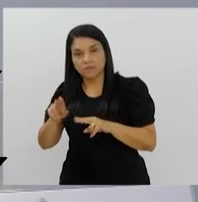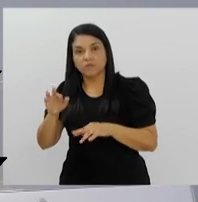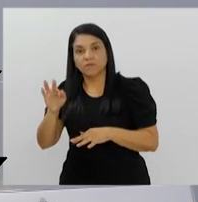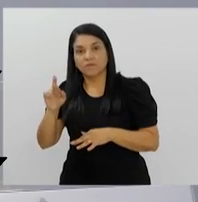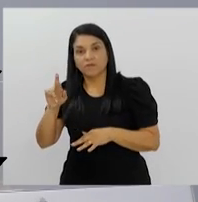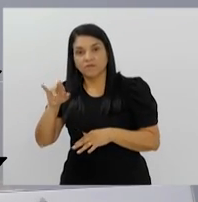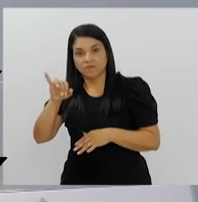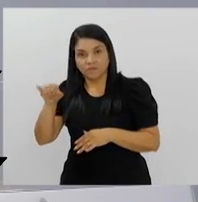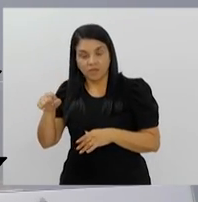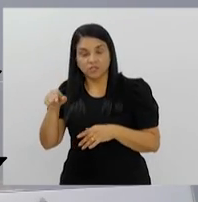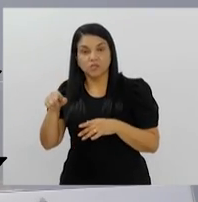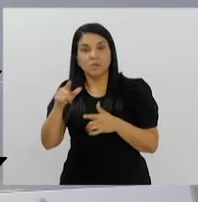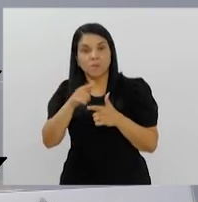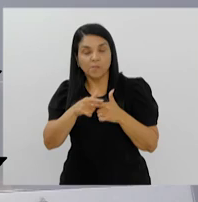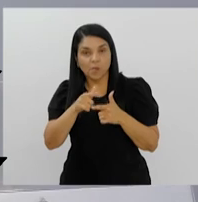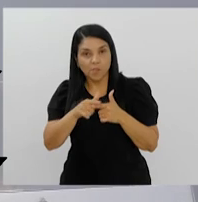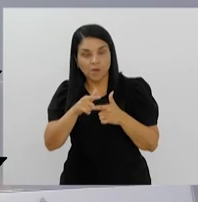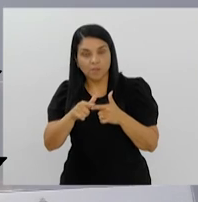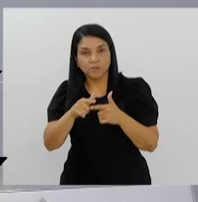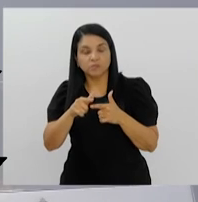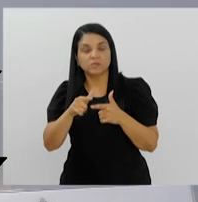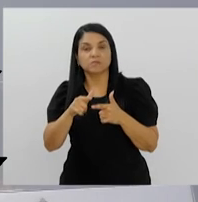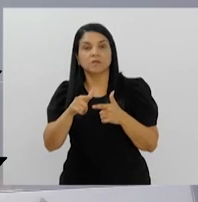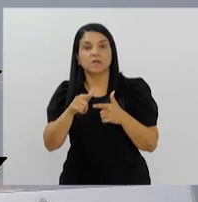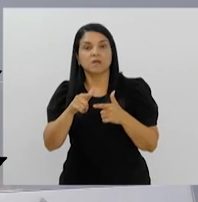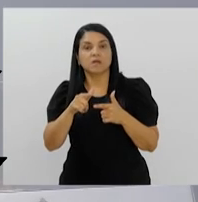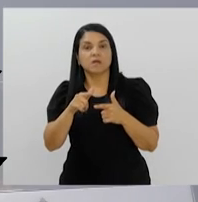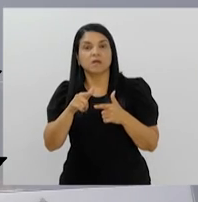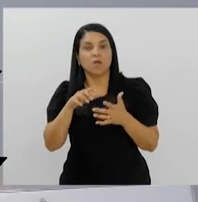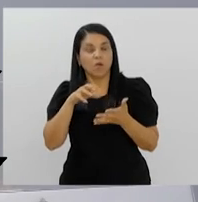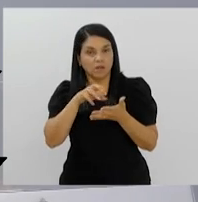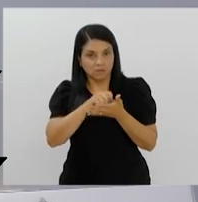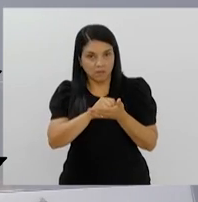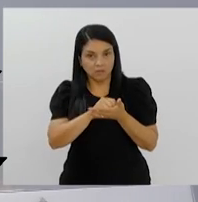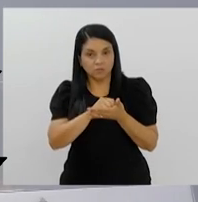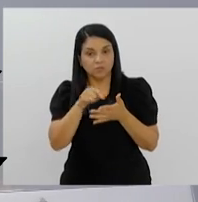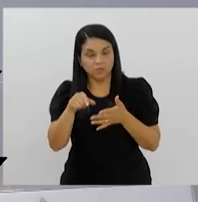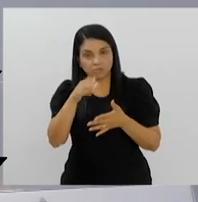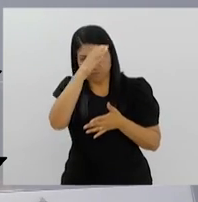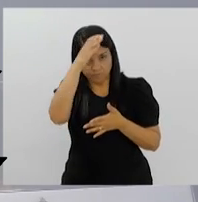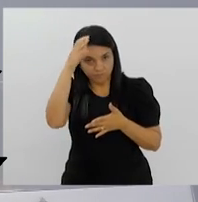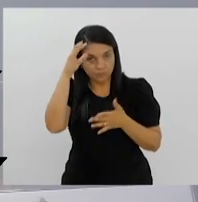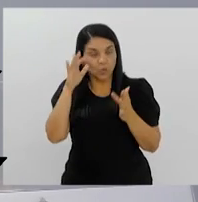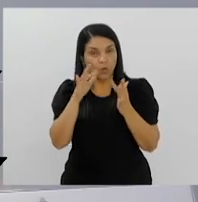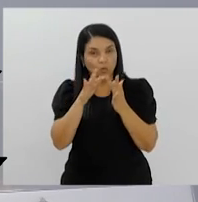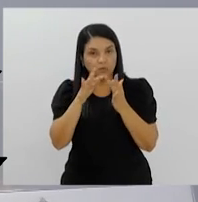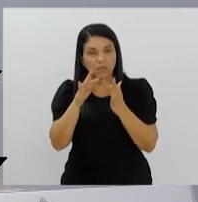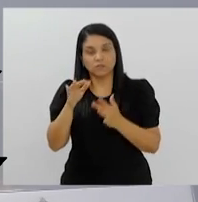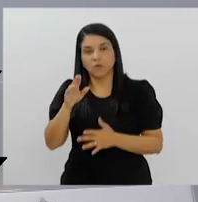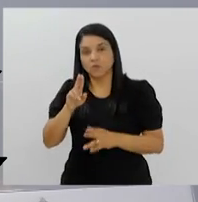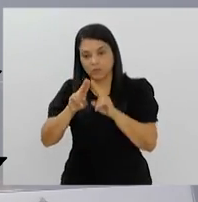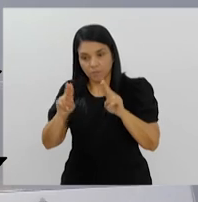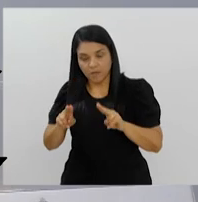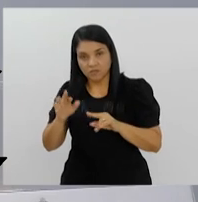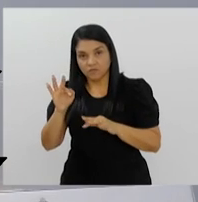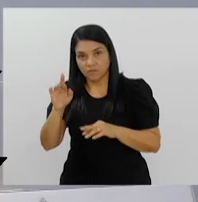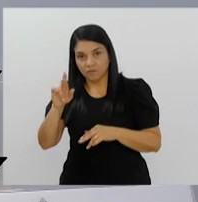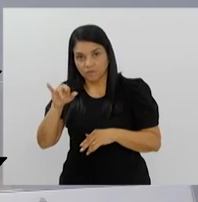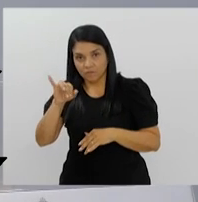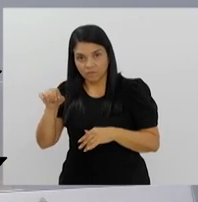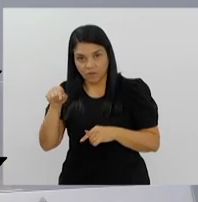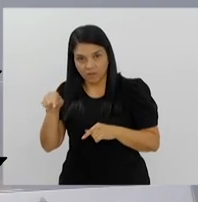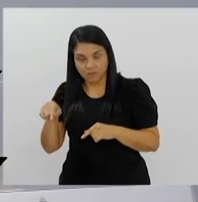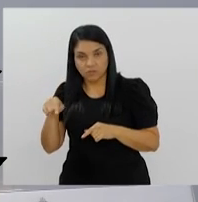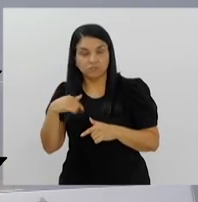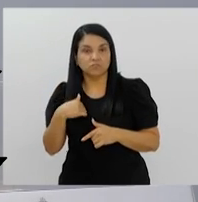problemas relacionados à questões cadastrais na hora que o beneficiário entrava em contato com a un ferge e que por alguma ocasião esse